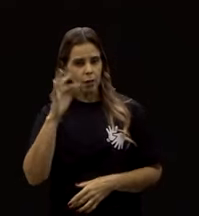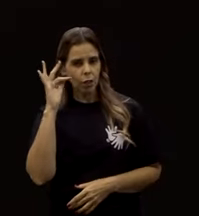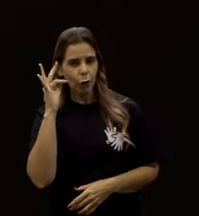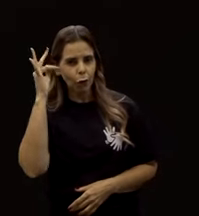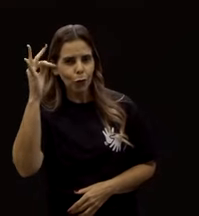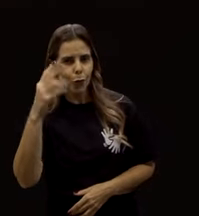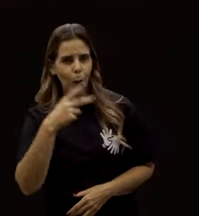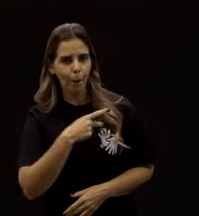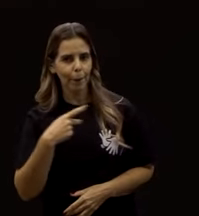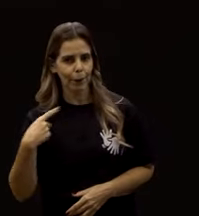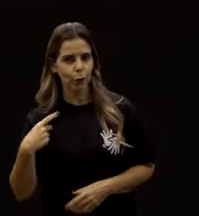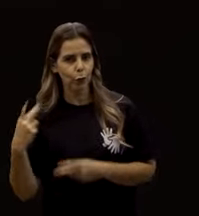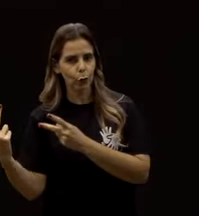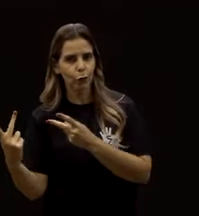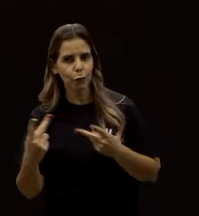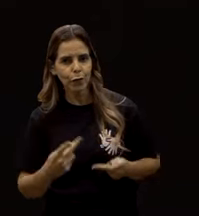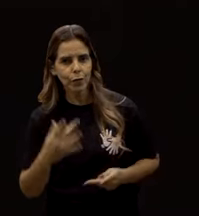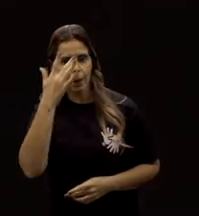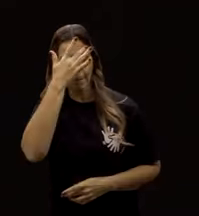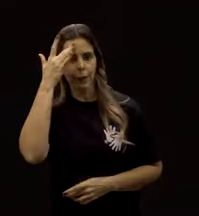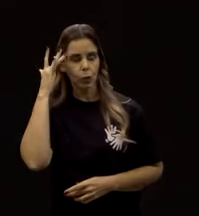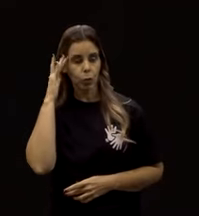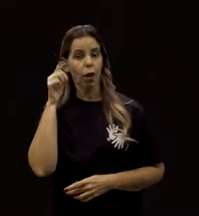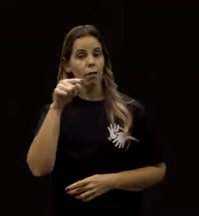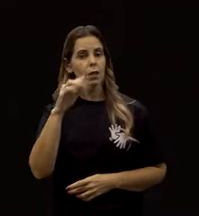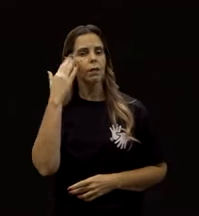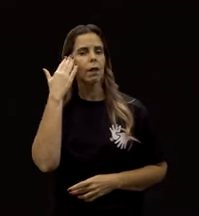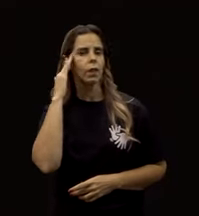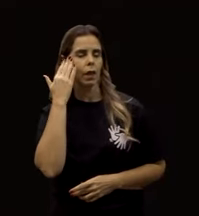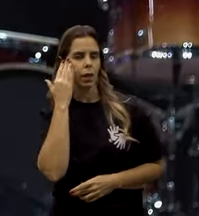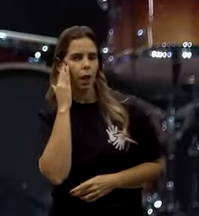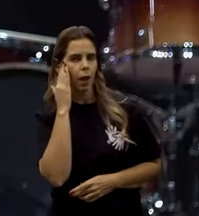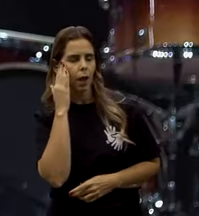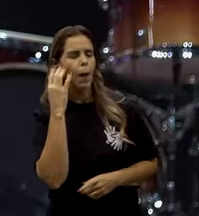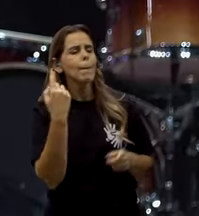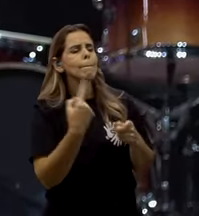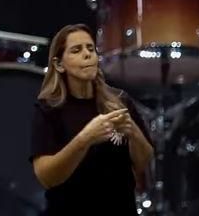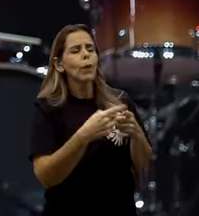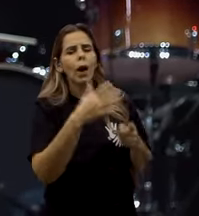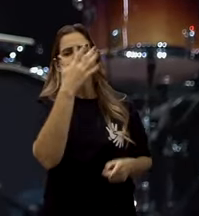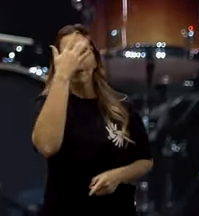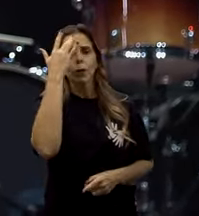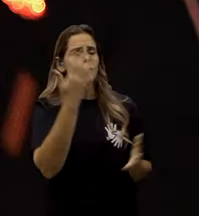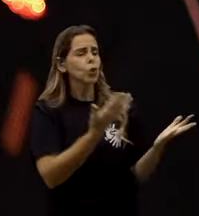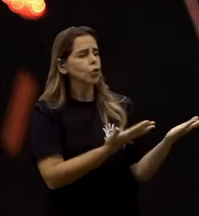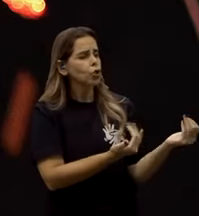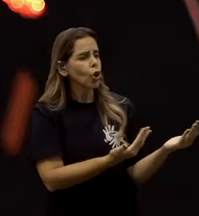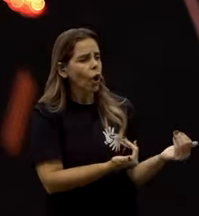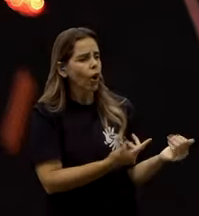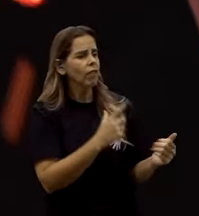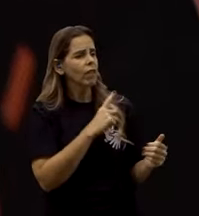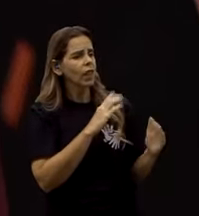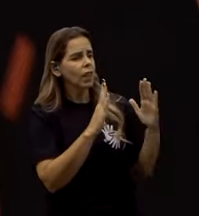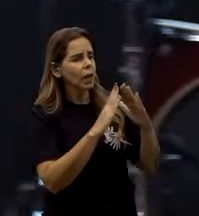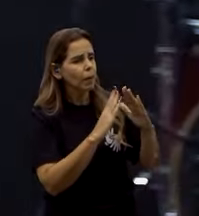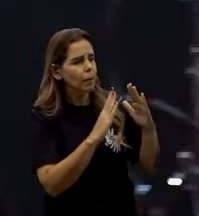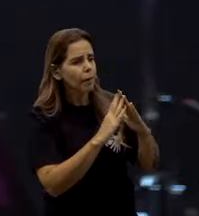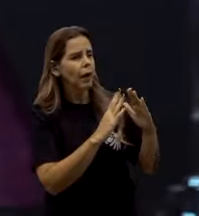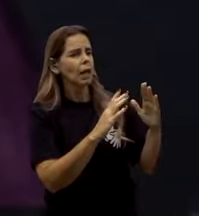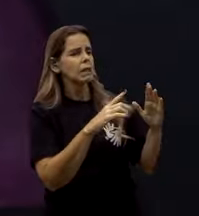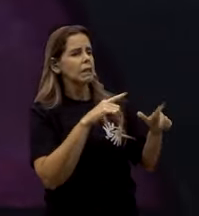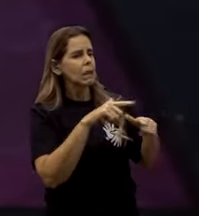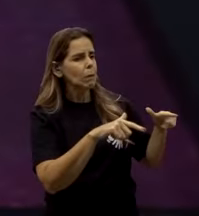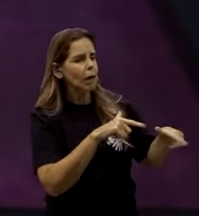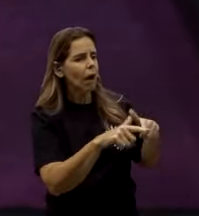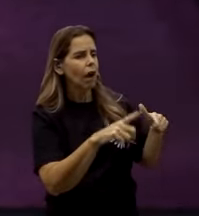Por que você tentou tirar a vida não sei Pastor tem um vazio horrível aqui mas mora bem tem trabalho tem família às vezes tem filho